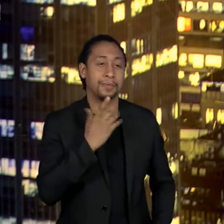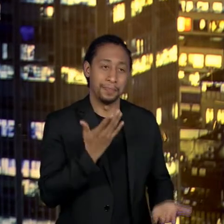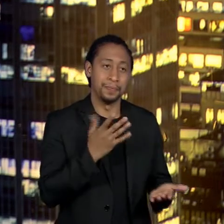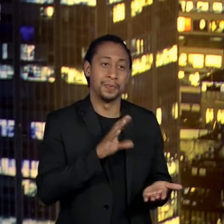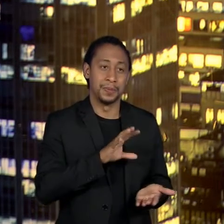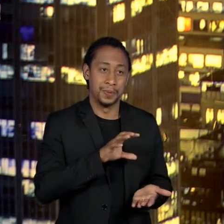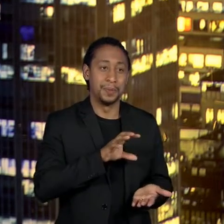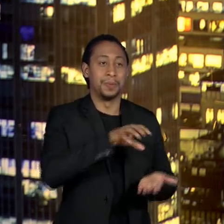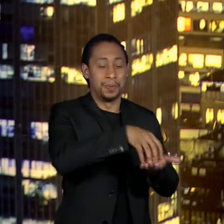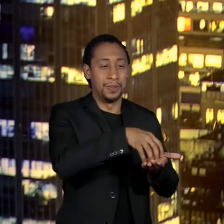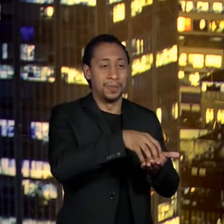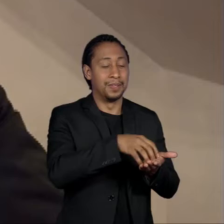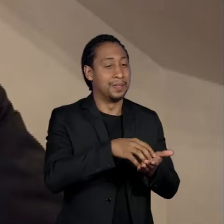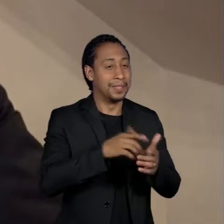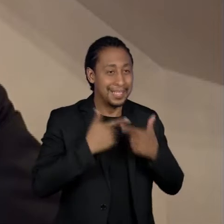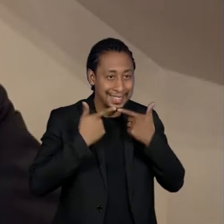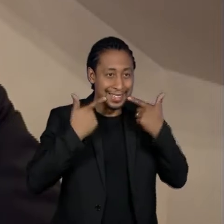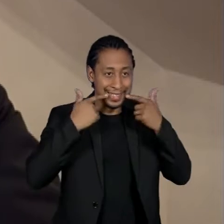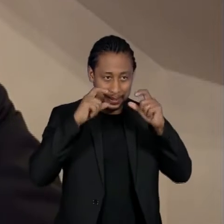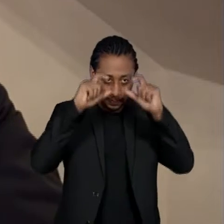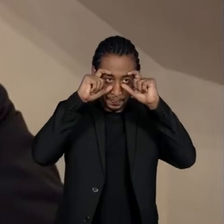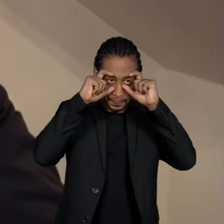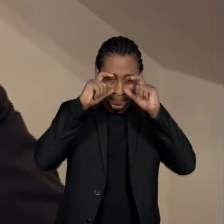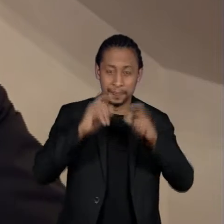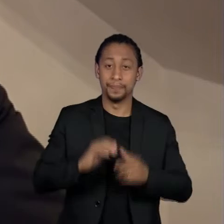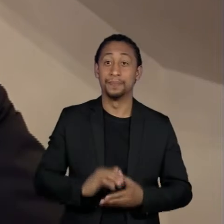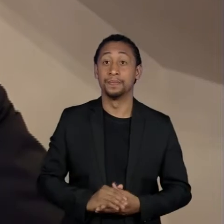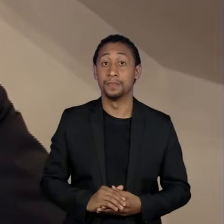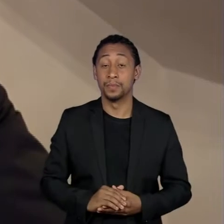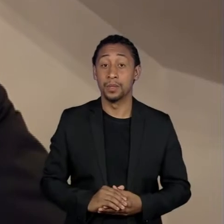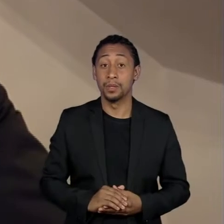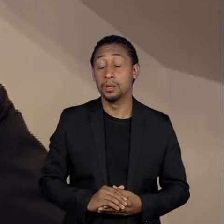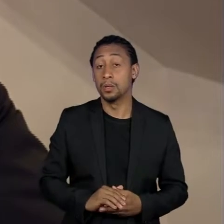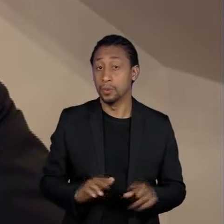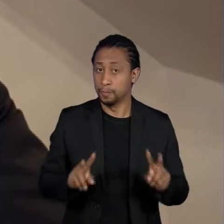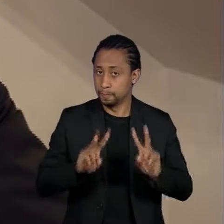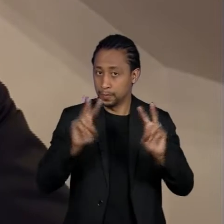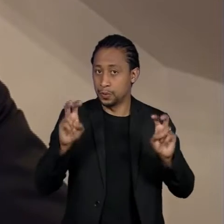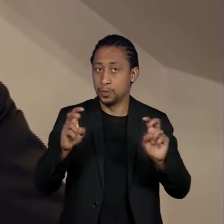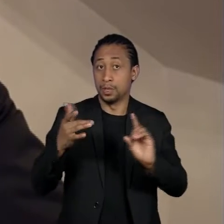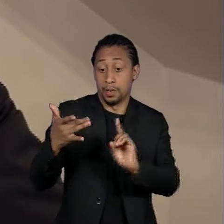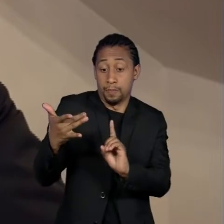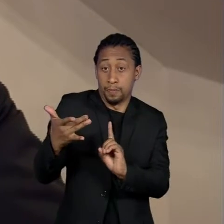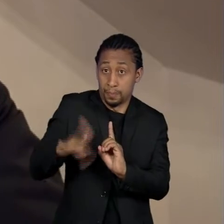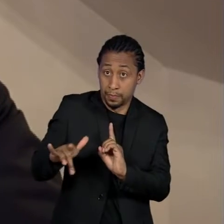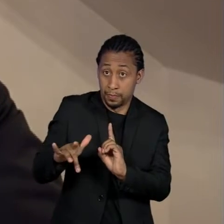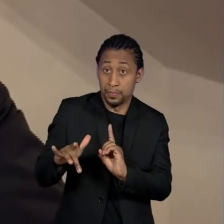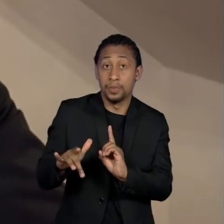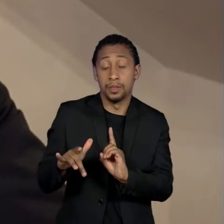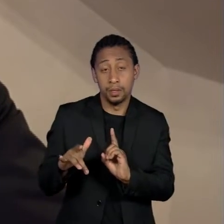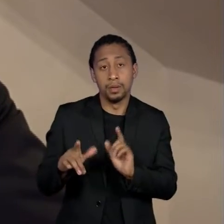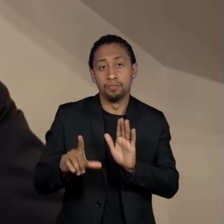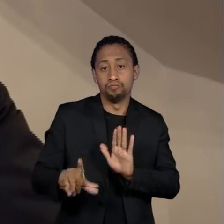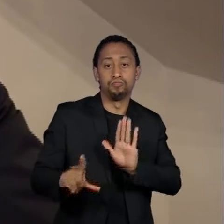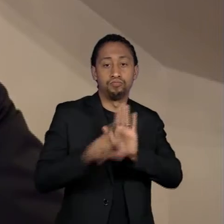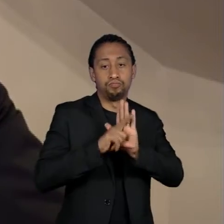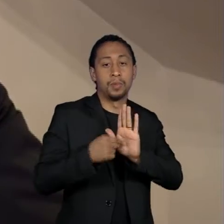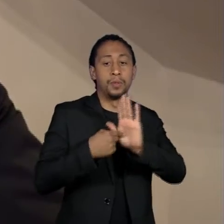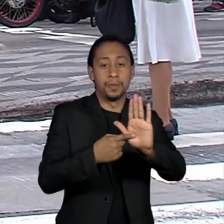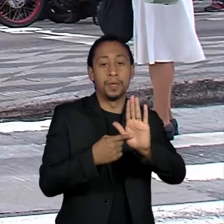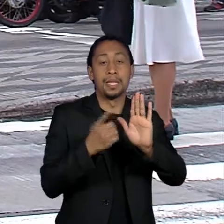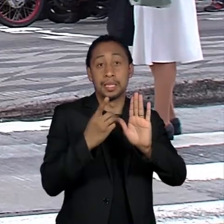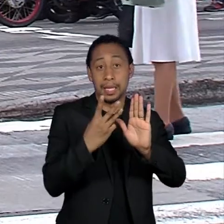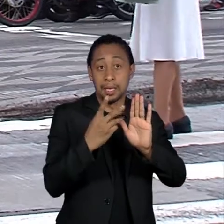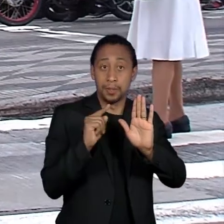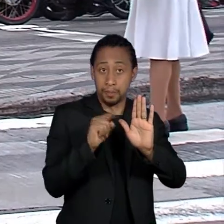Fundação Dorina Noel. Sobre o capacitismo, gostaria de destacar a Lei